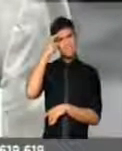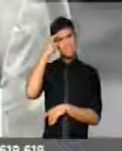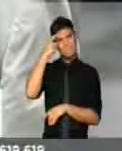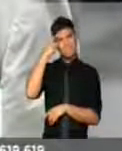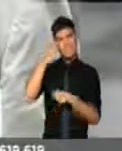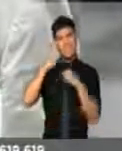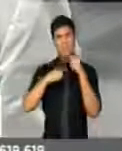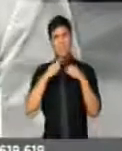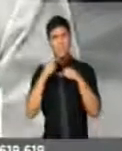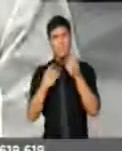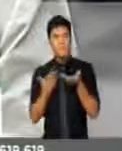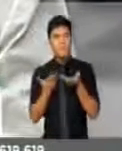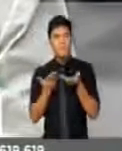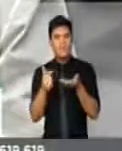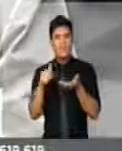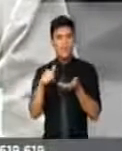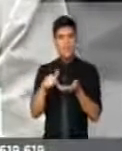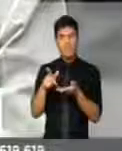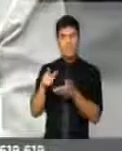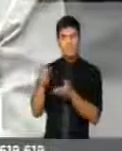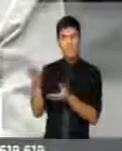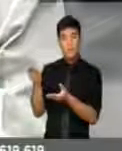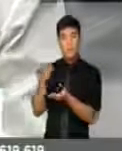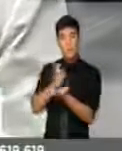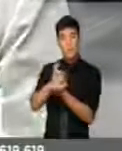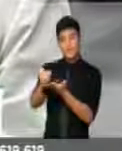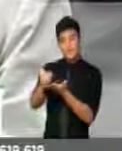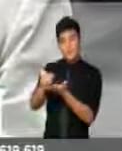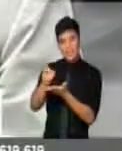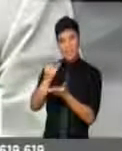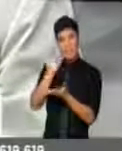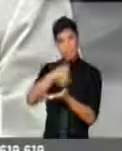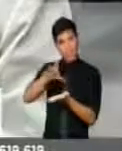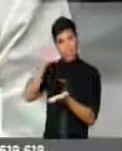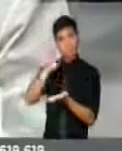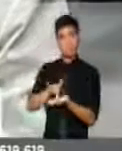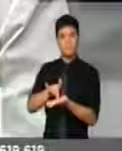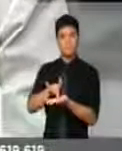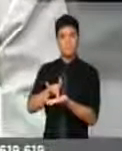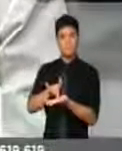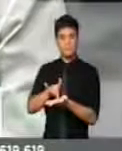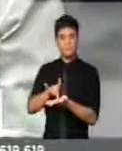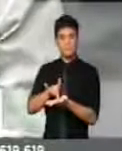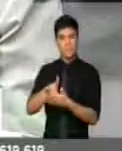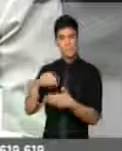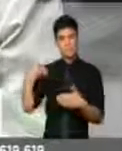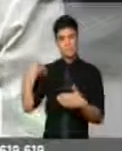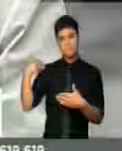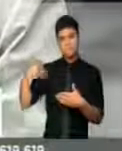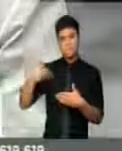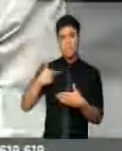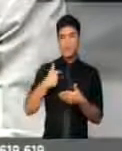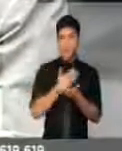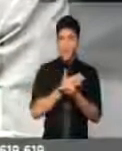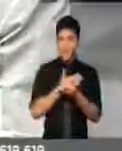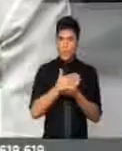Esse processo é um processo cantado e decantado, que passou por todos os